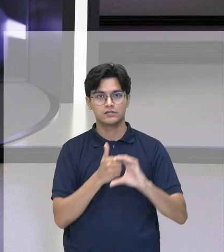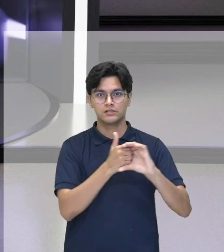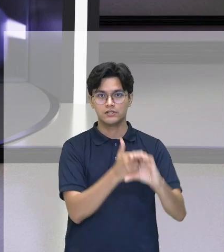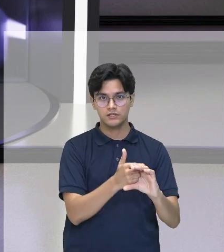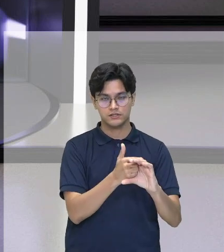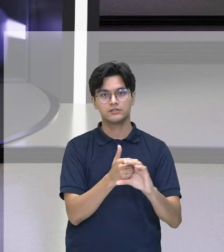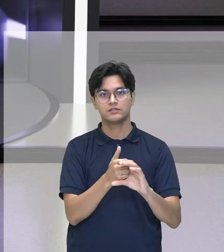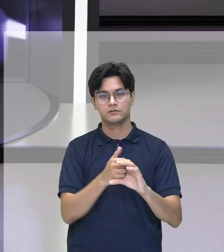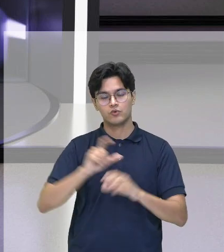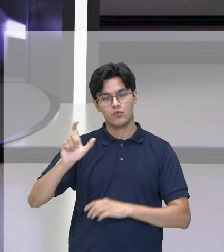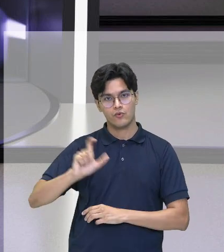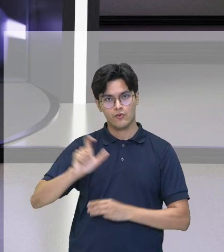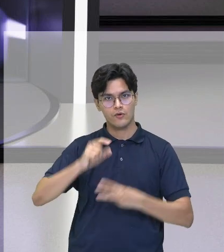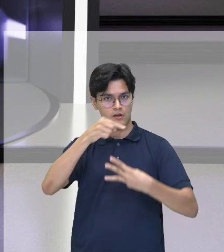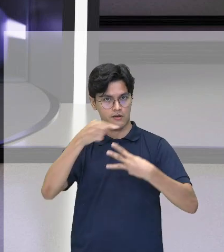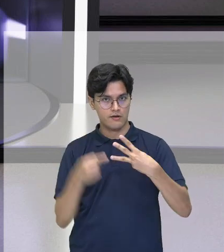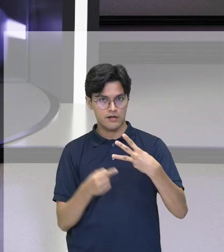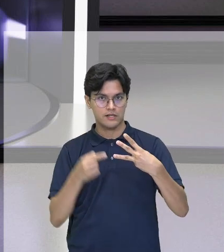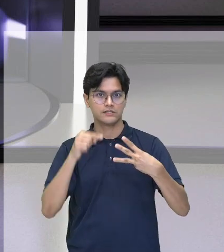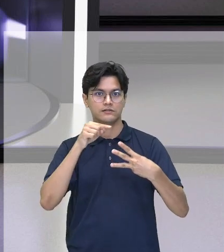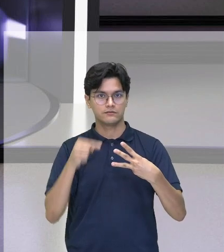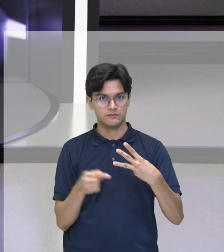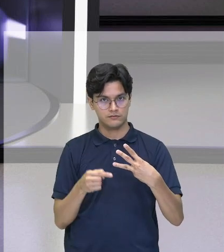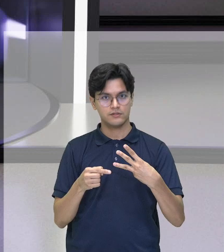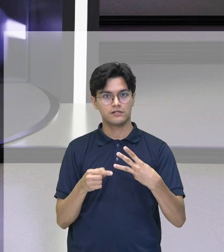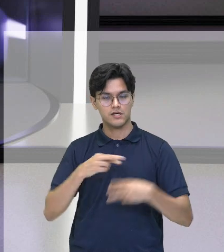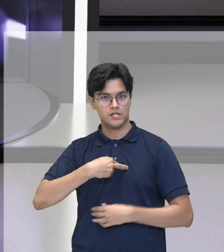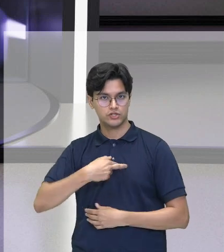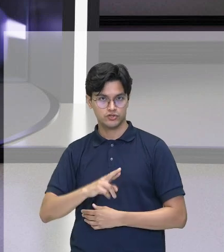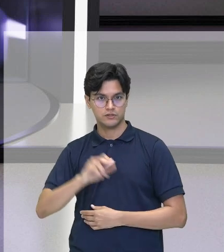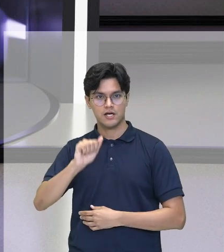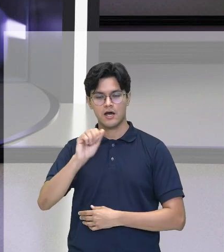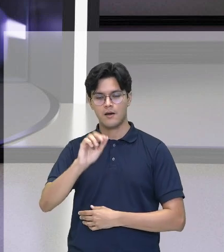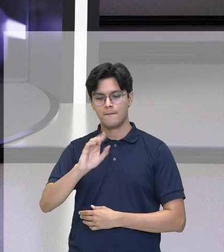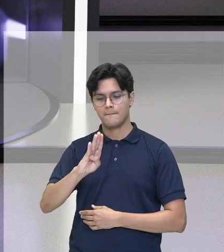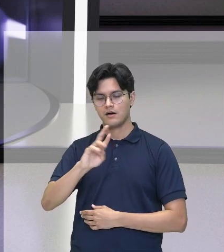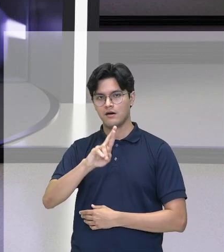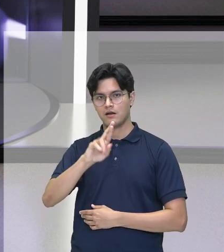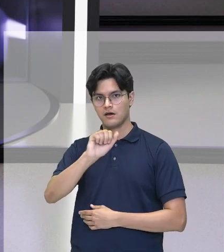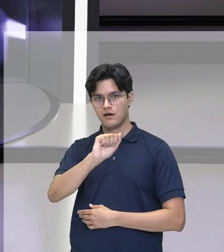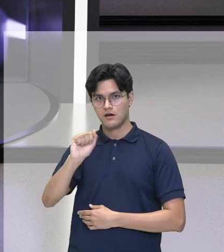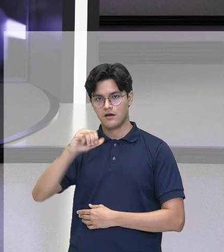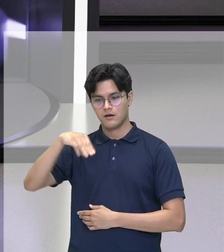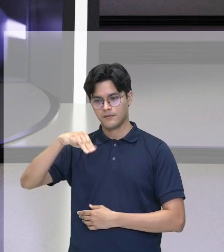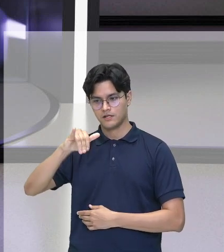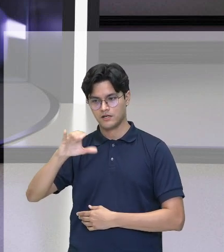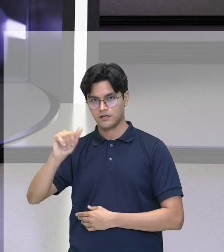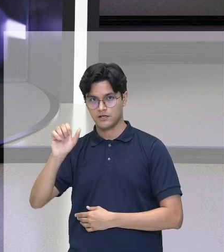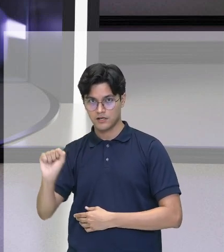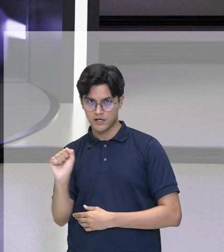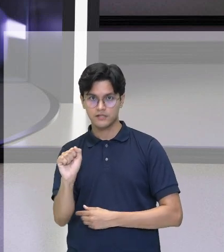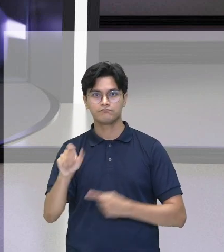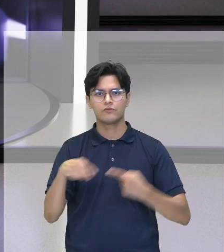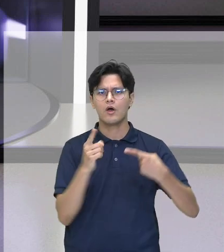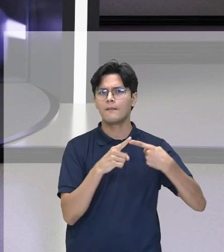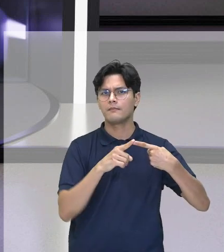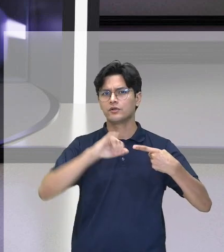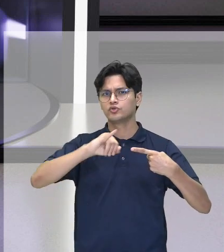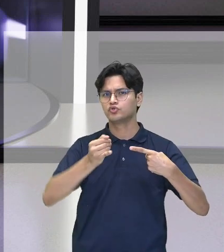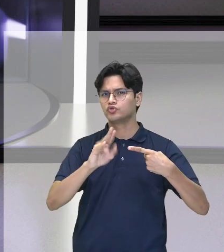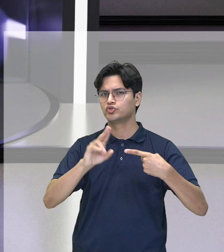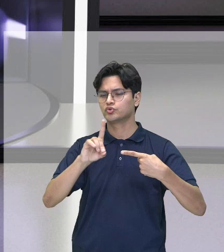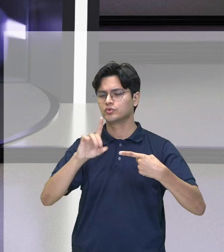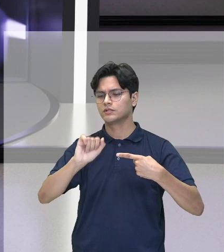A primeira delas que a gente quer se debruçar é o judaísmo. Vamos lá, então? É uma religião que foi nascida por mais ou